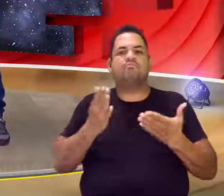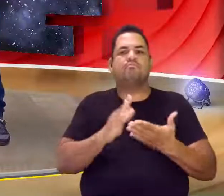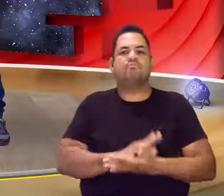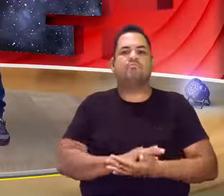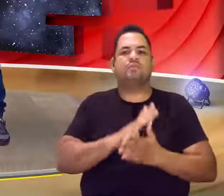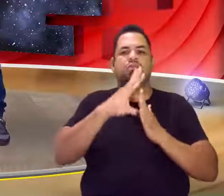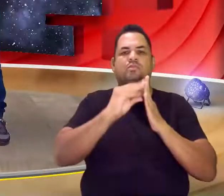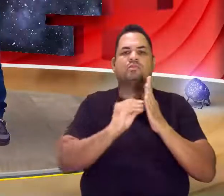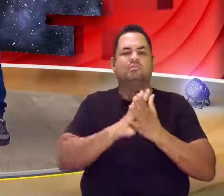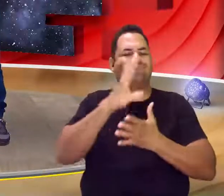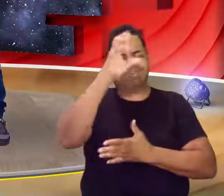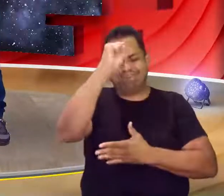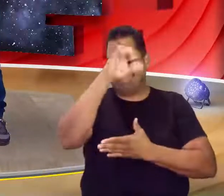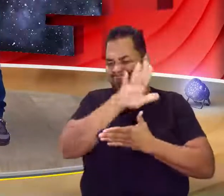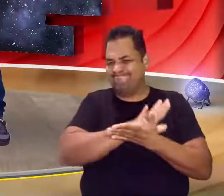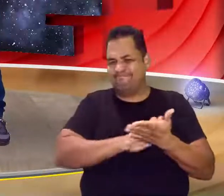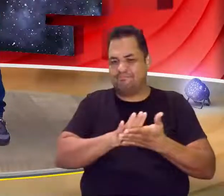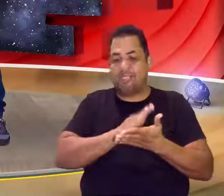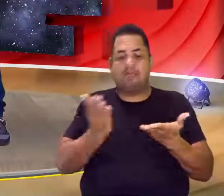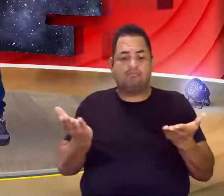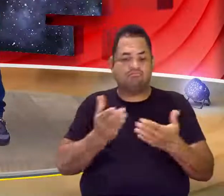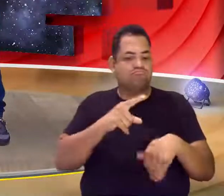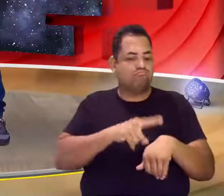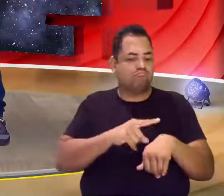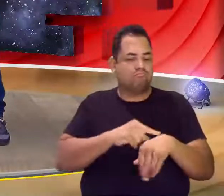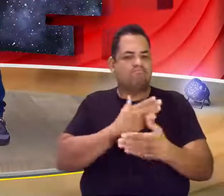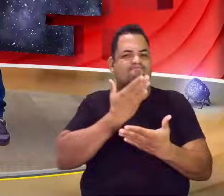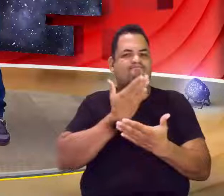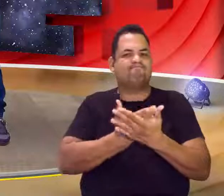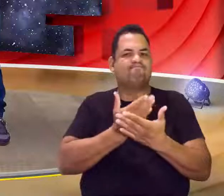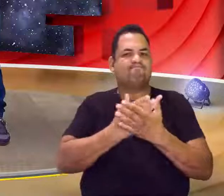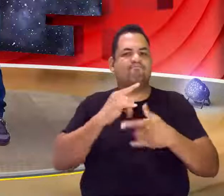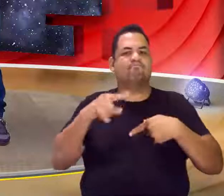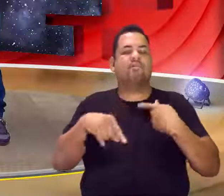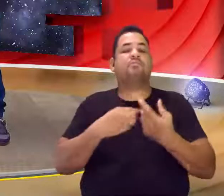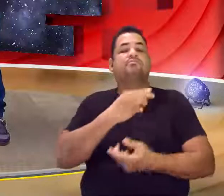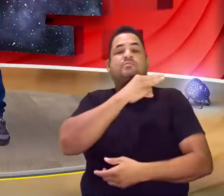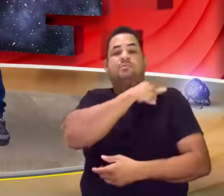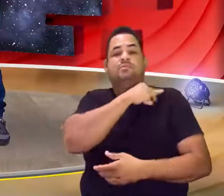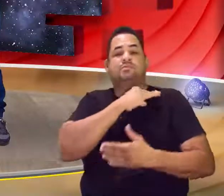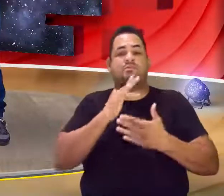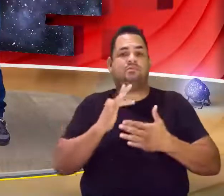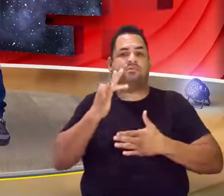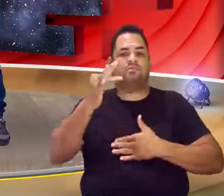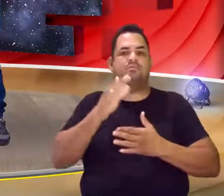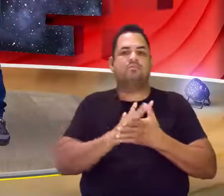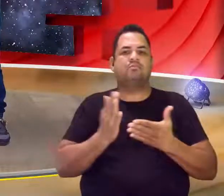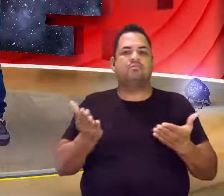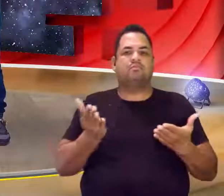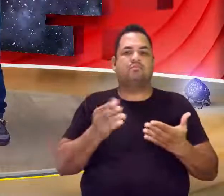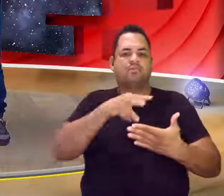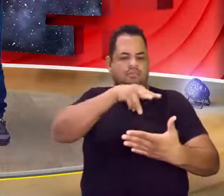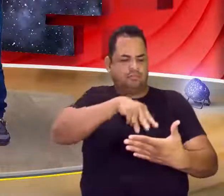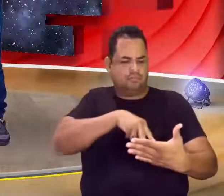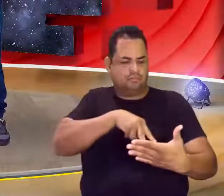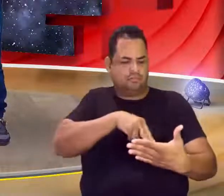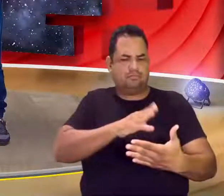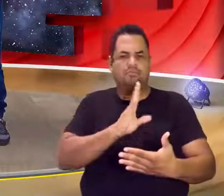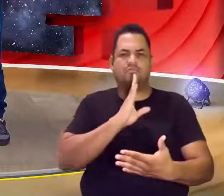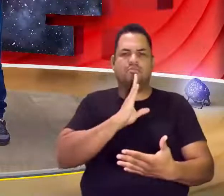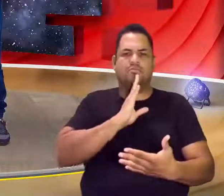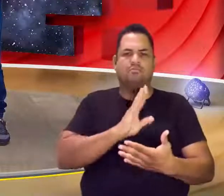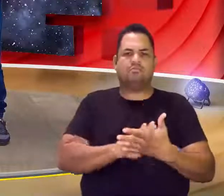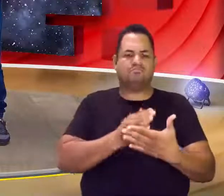sobre aquele conteúdo. Não aprendi nada, é hora de estudar. Para que no terceiro ano, vocês já estejam ali, ó, leu,